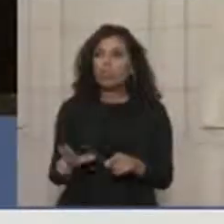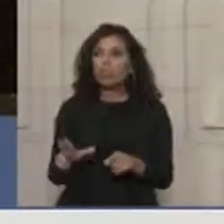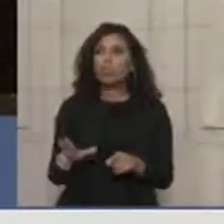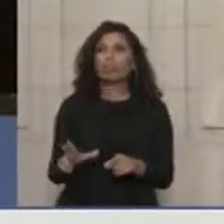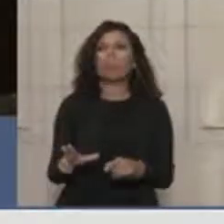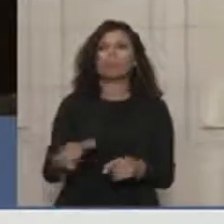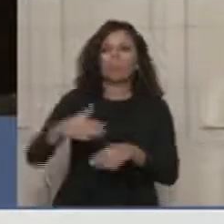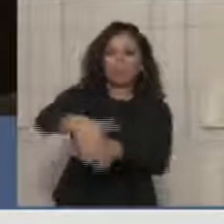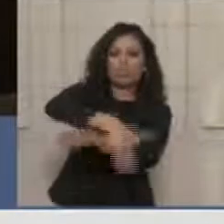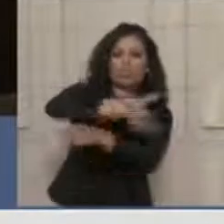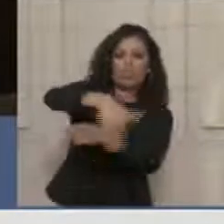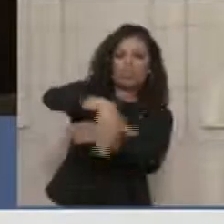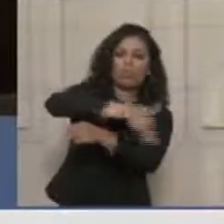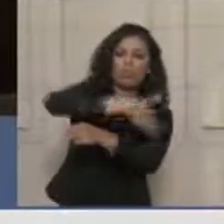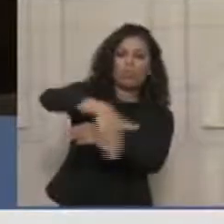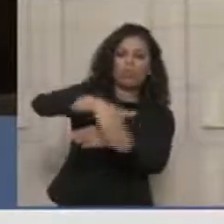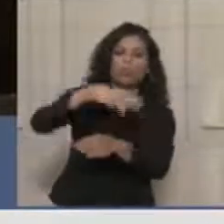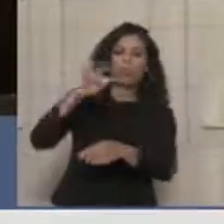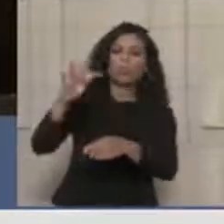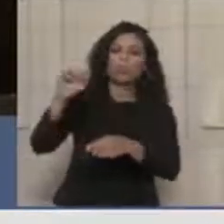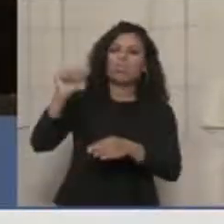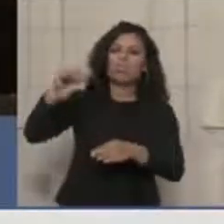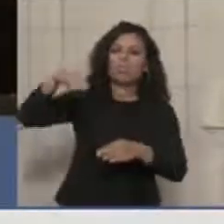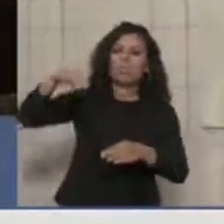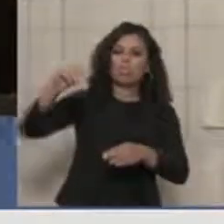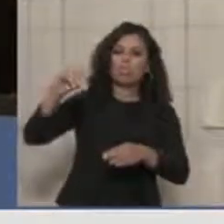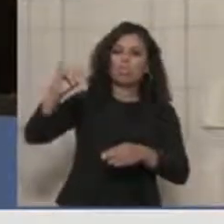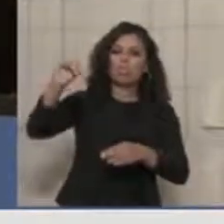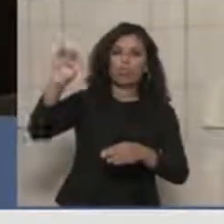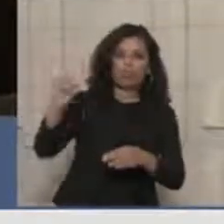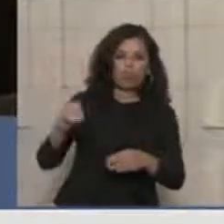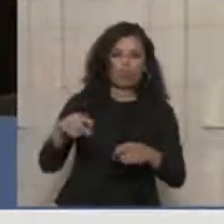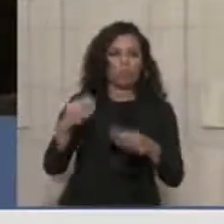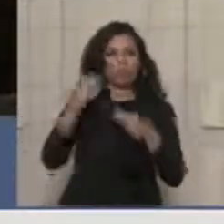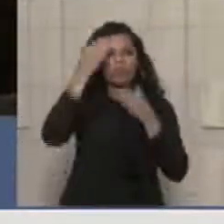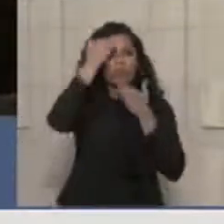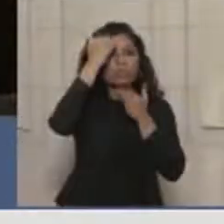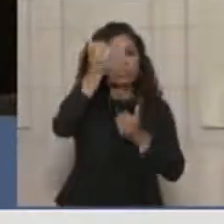Tamoios, que ela precisa realmente ser restabelecida. Muito obrigado, senhor presidente.